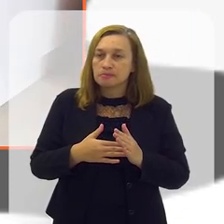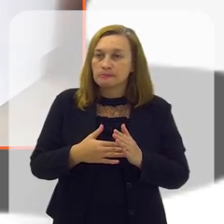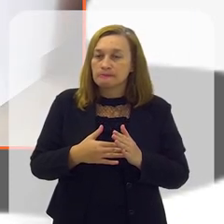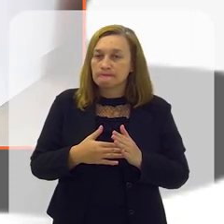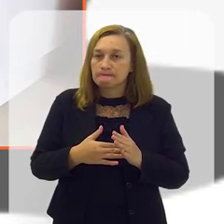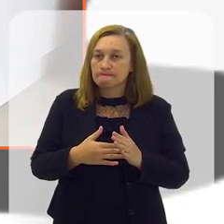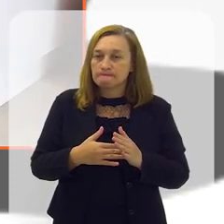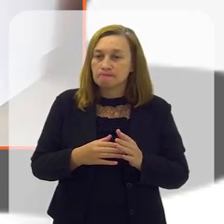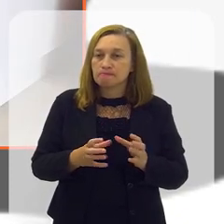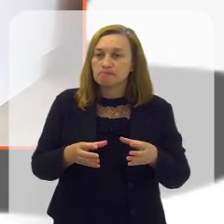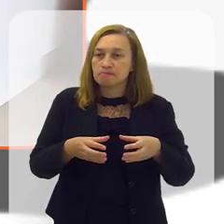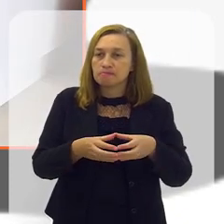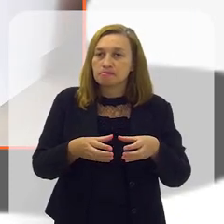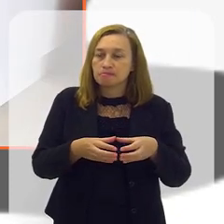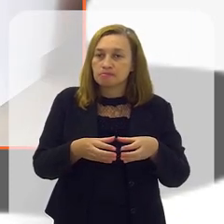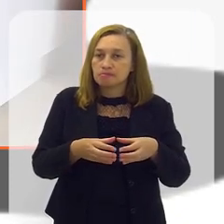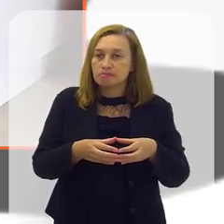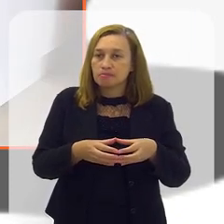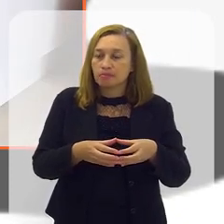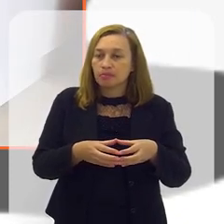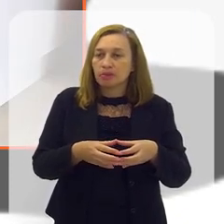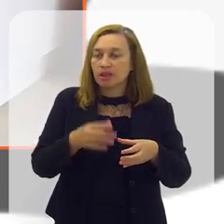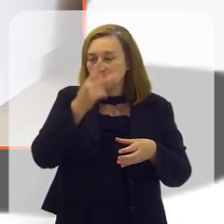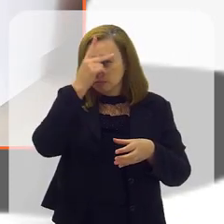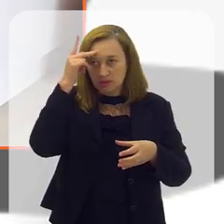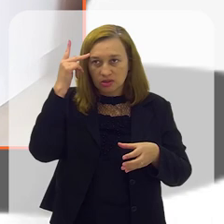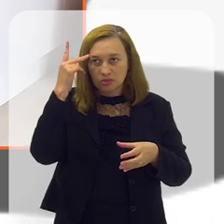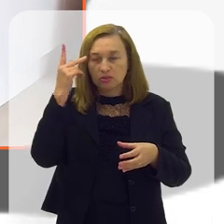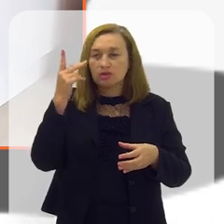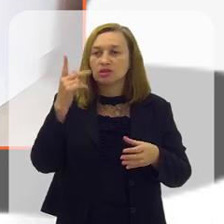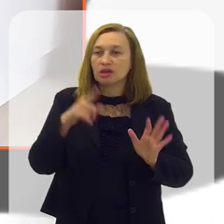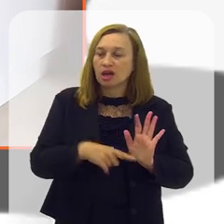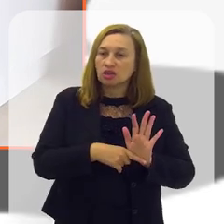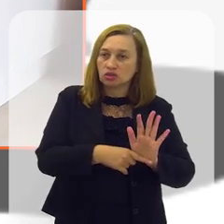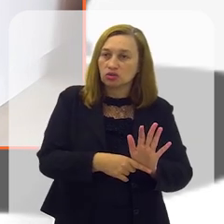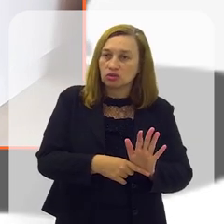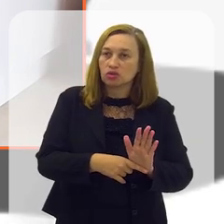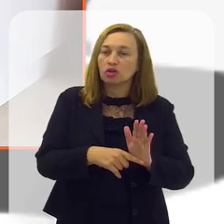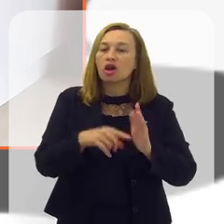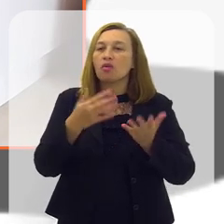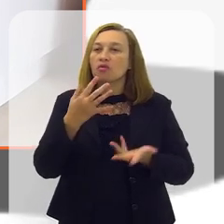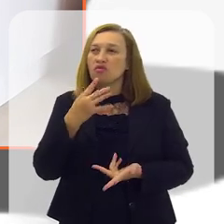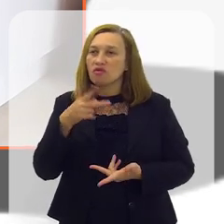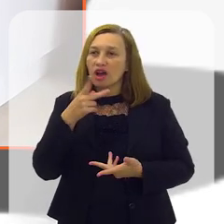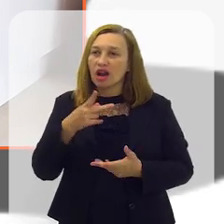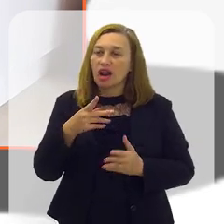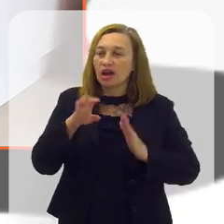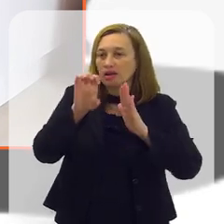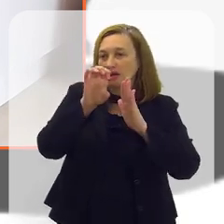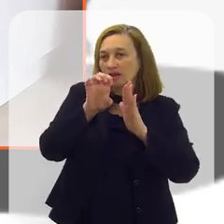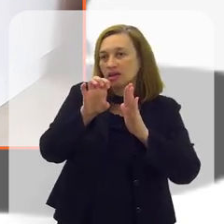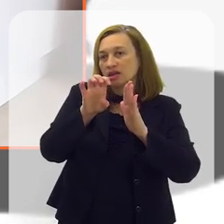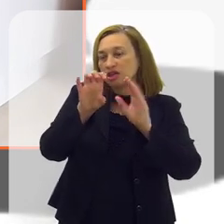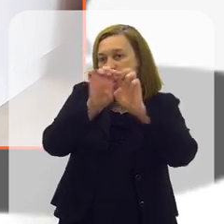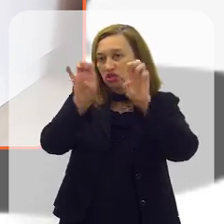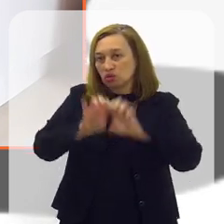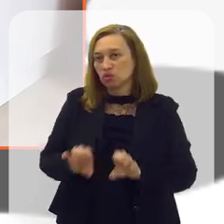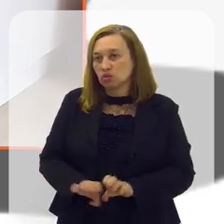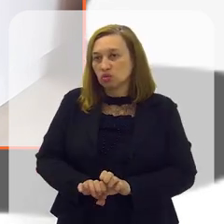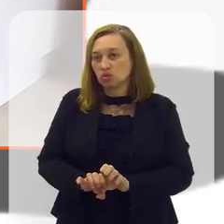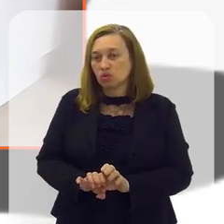a maioria é de membros em recuperação, dentro, vamos dizer assim, uma estrutura organizacional. Membros